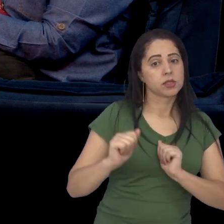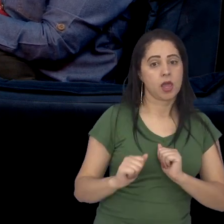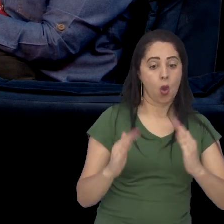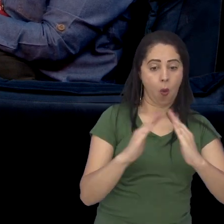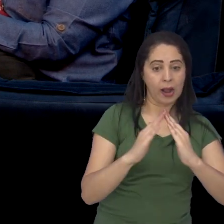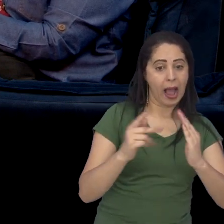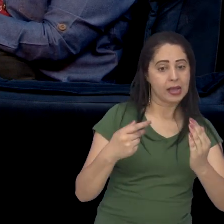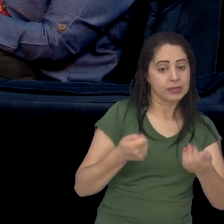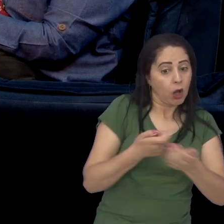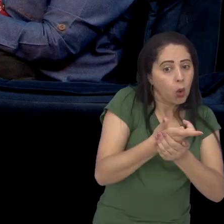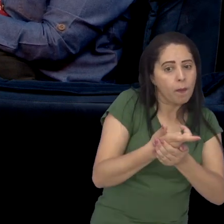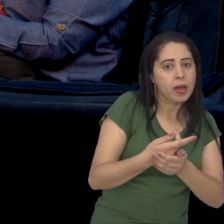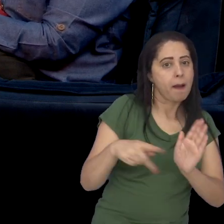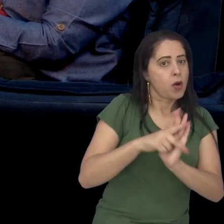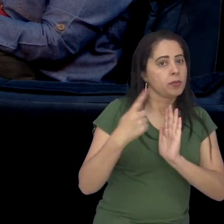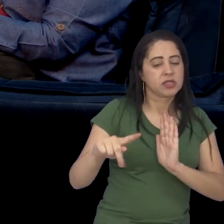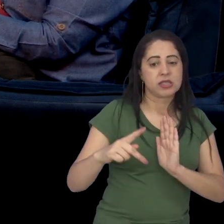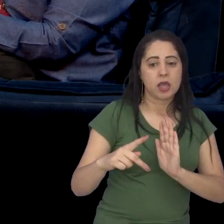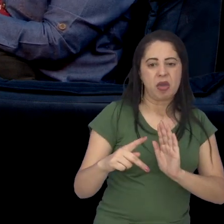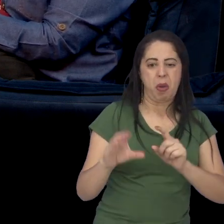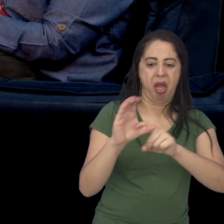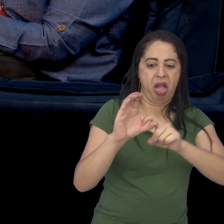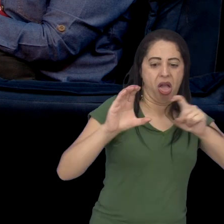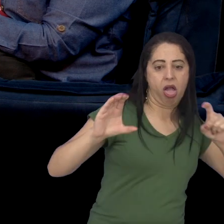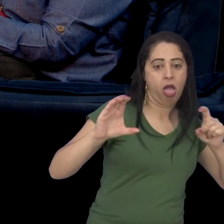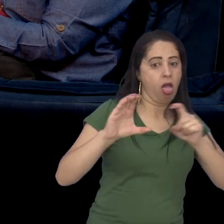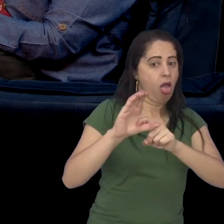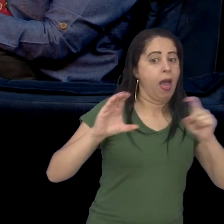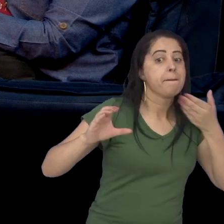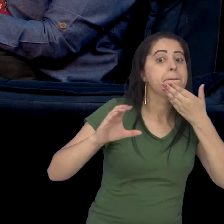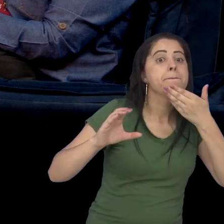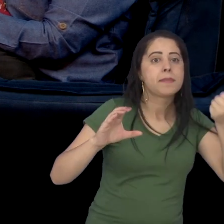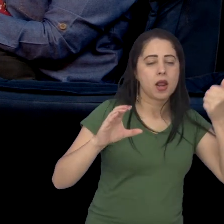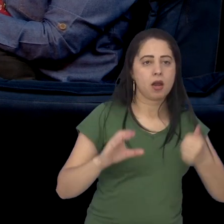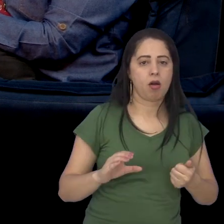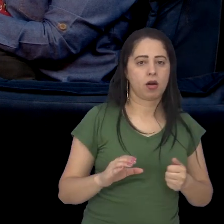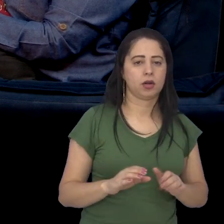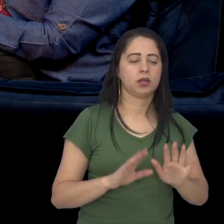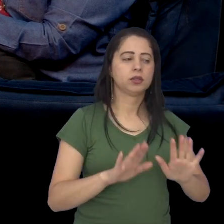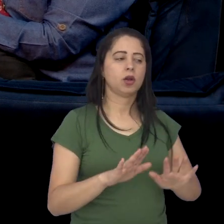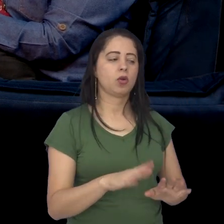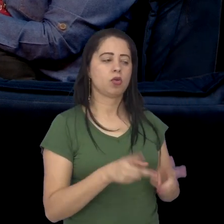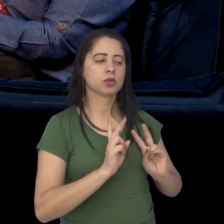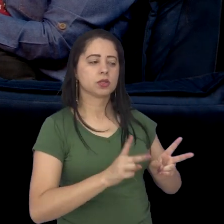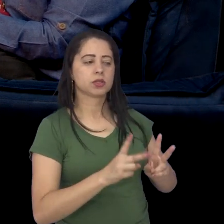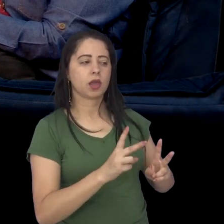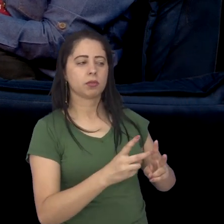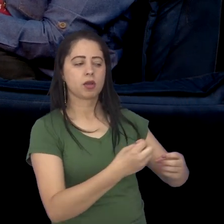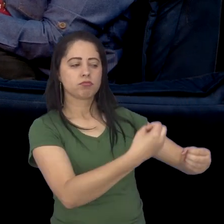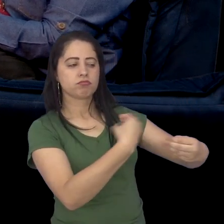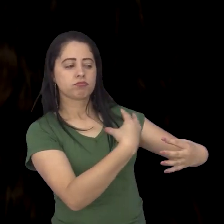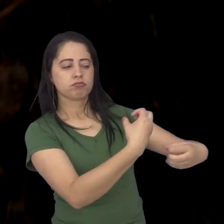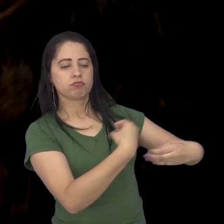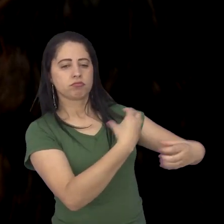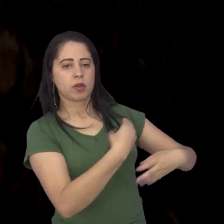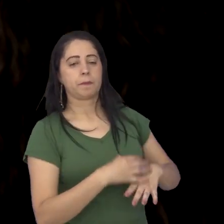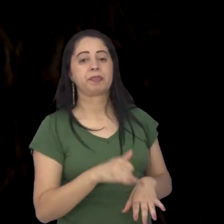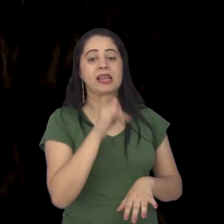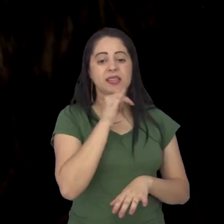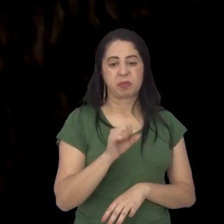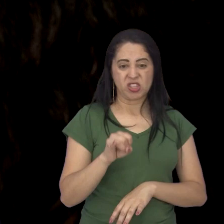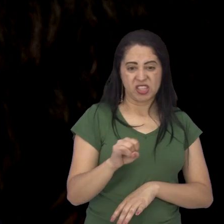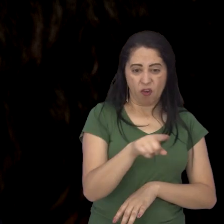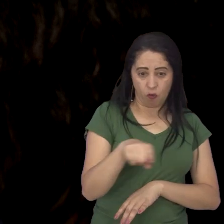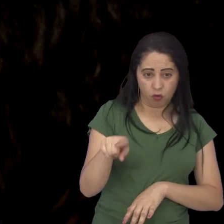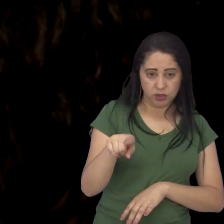precisa ter suas coisas, não depender de ninguém. Cresci ouvindo isso da minha mãe. Ela fala, se um